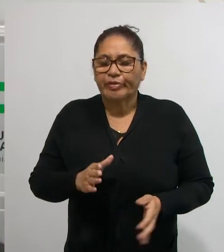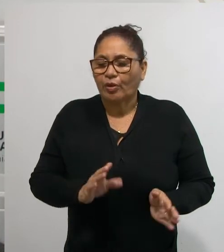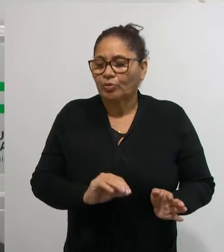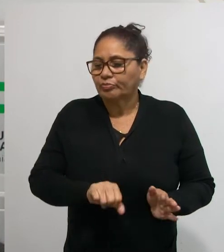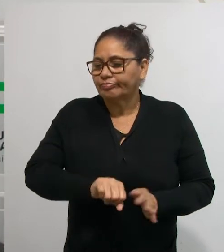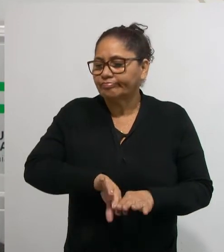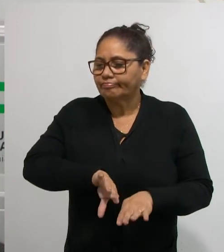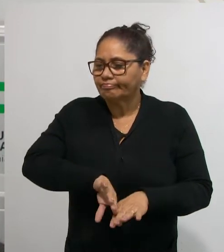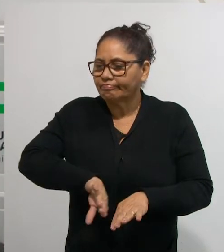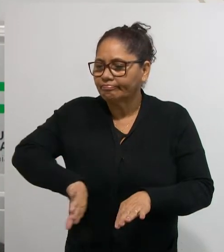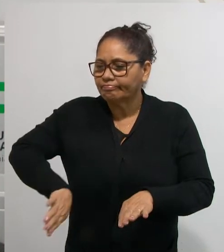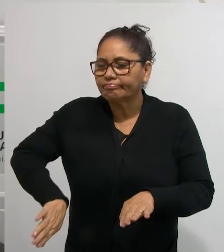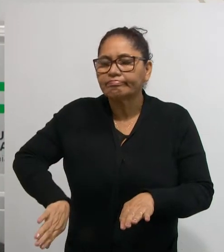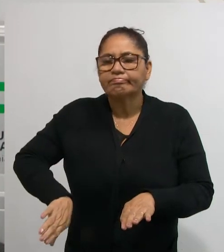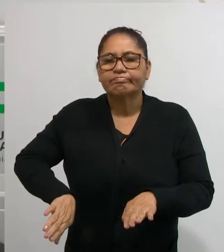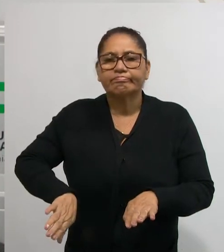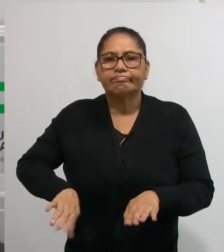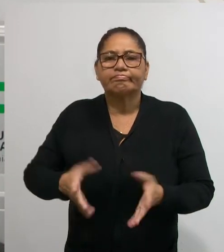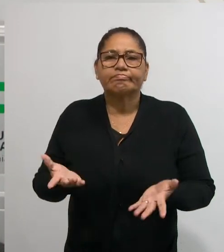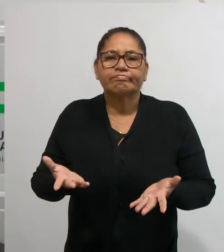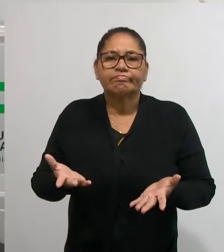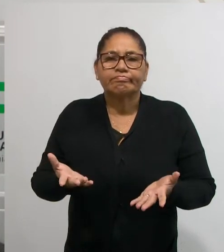lado a minha